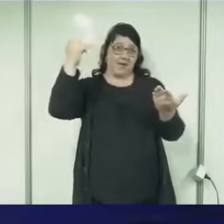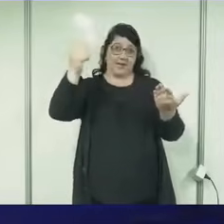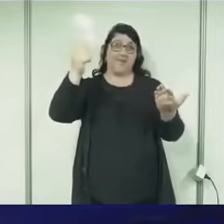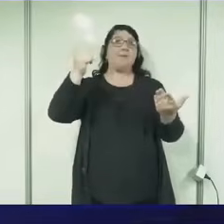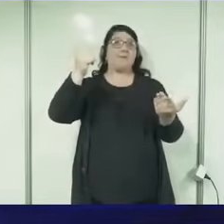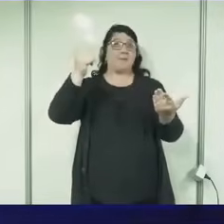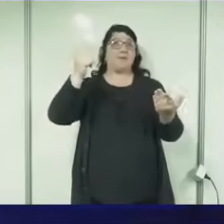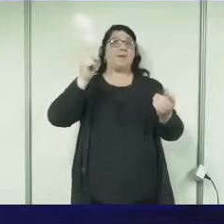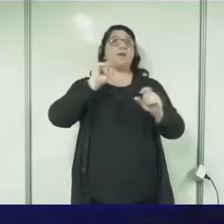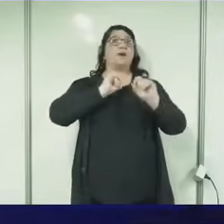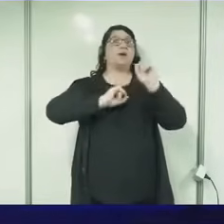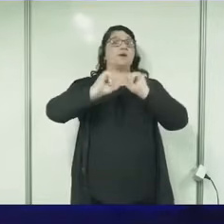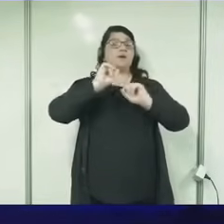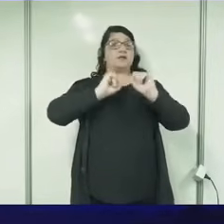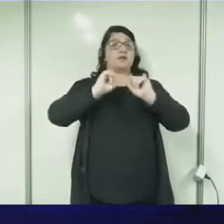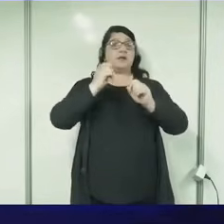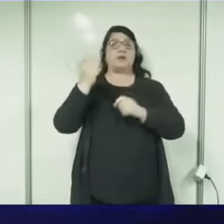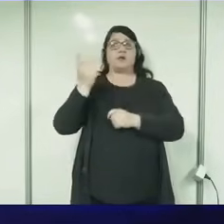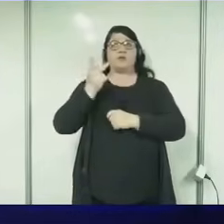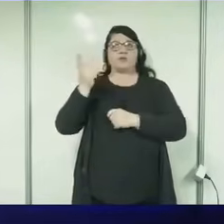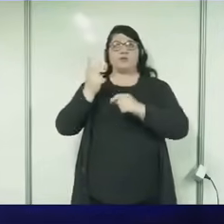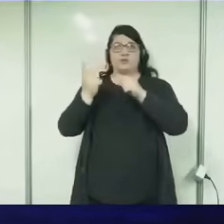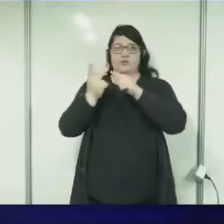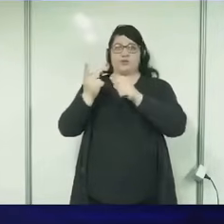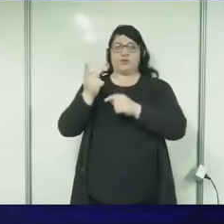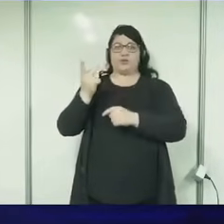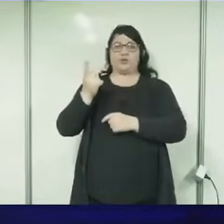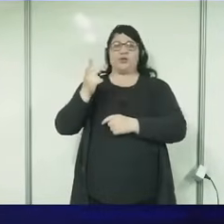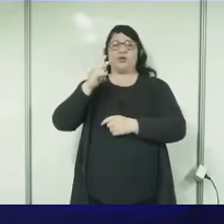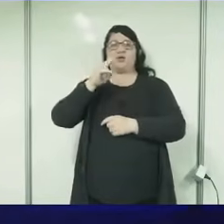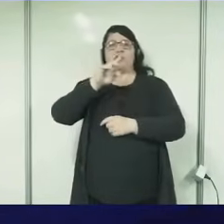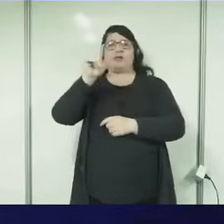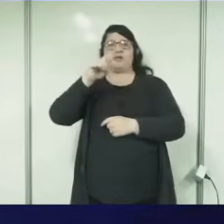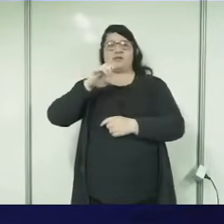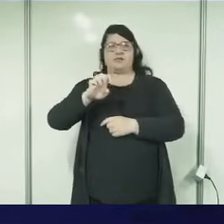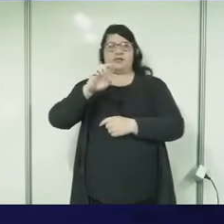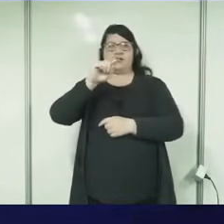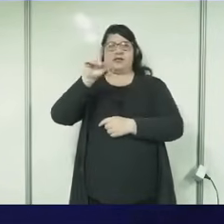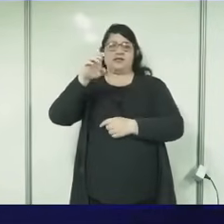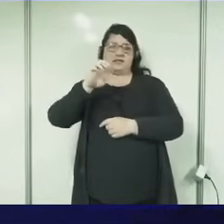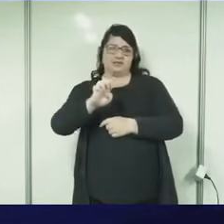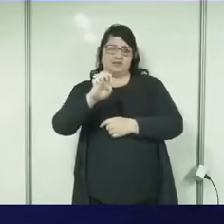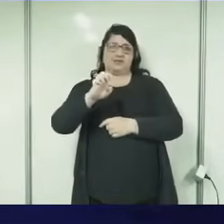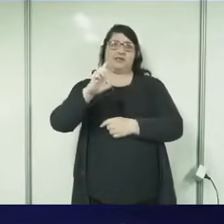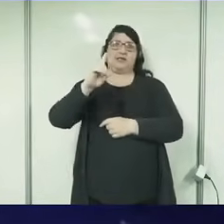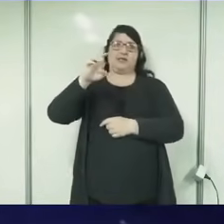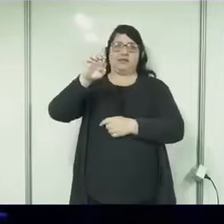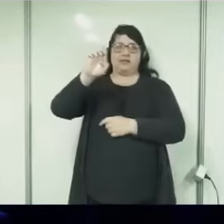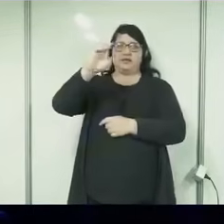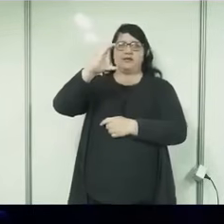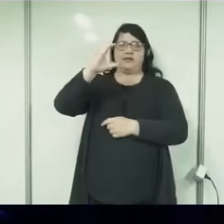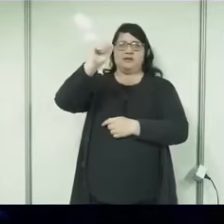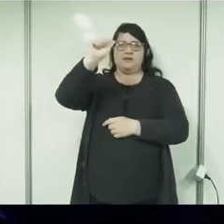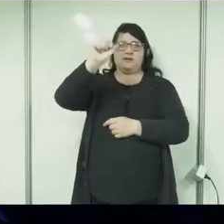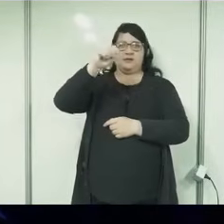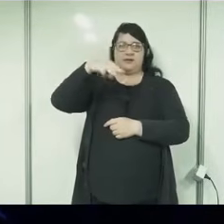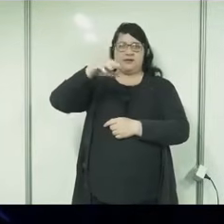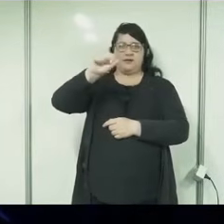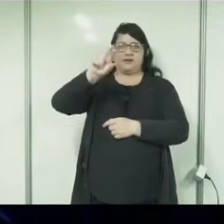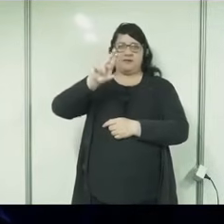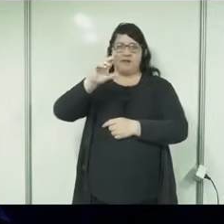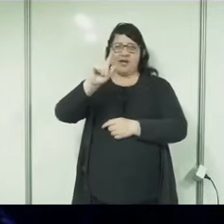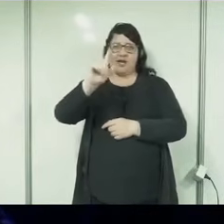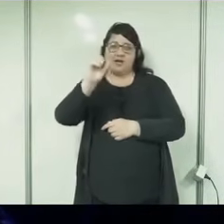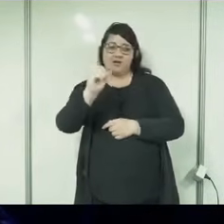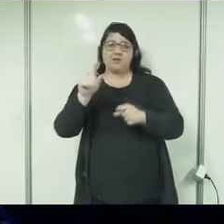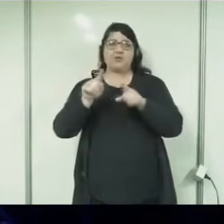Luciano, e que é composta pelo Joel Marques, um rapaz lá do Rio Grande do Sul, ela